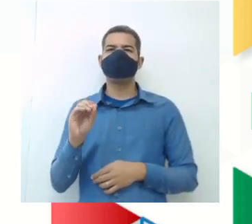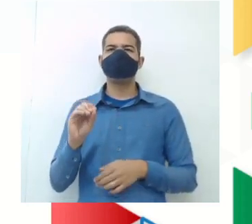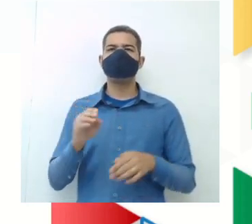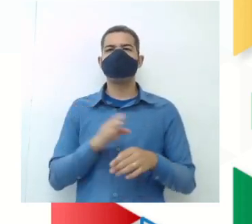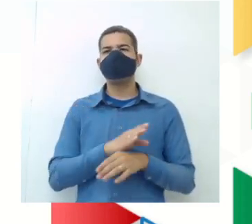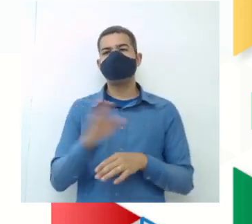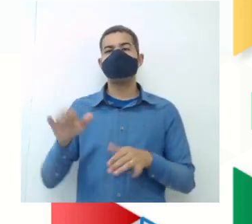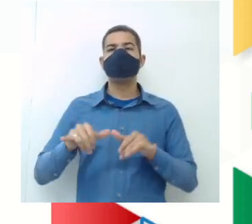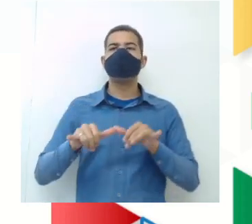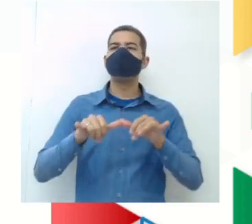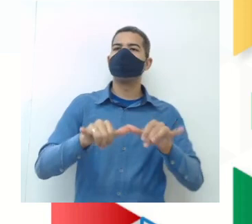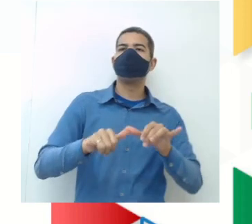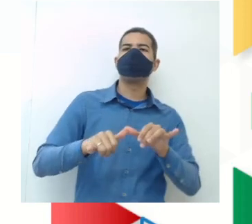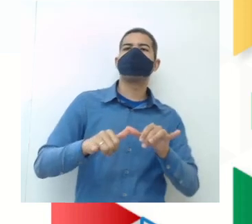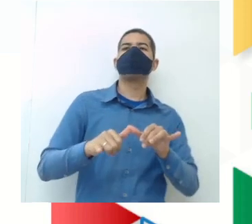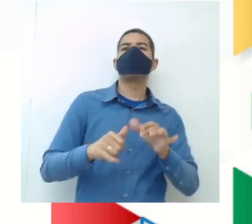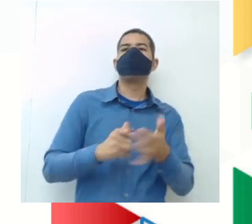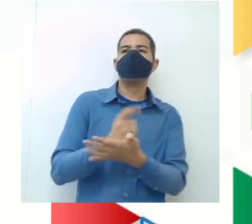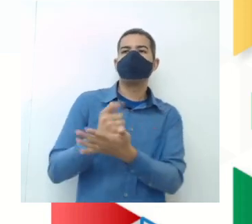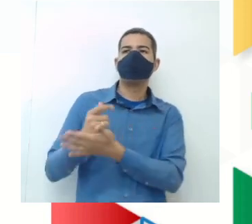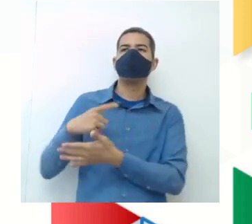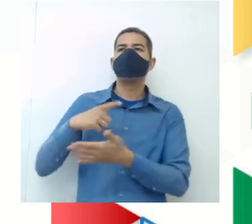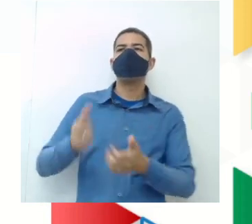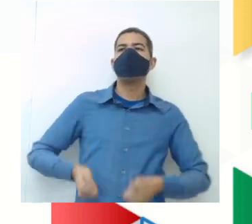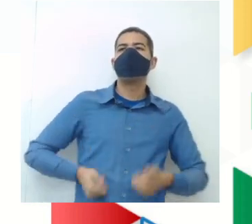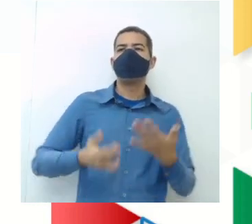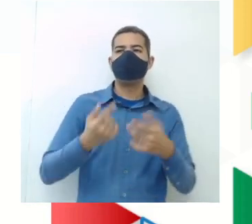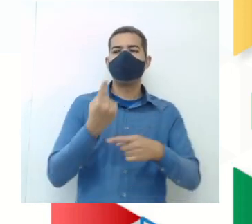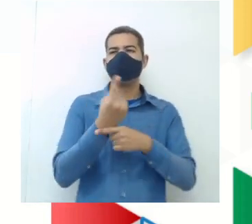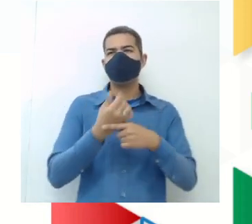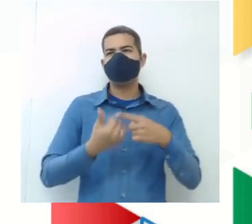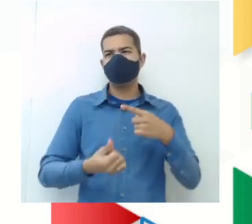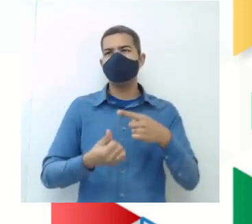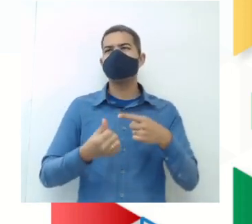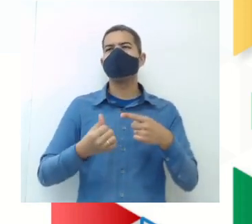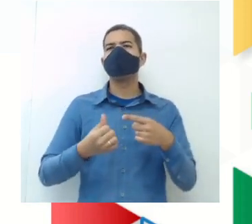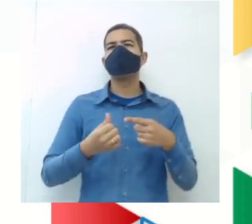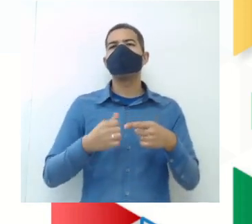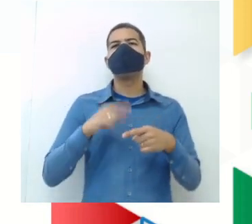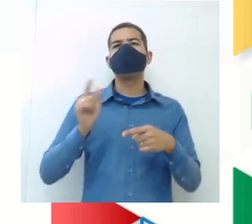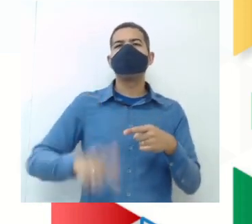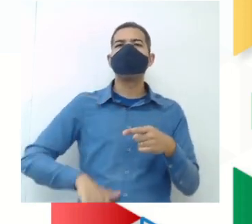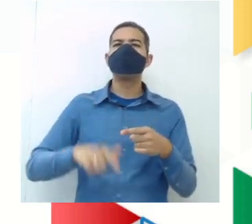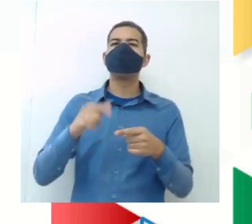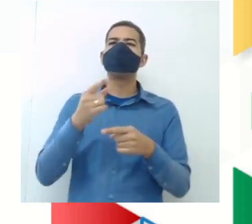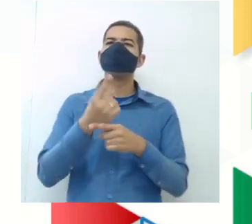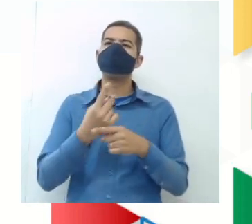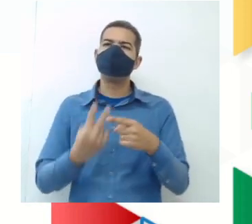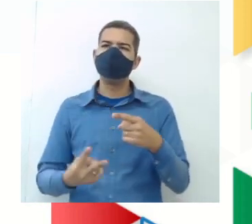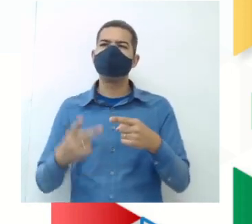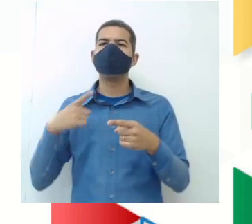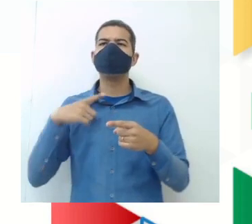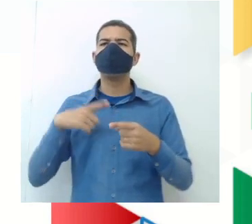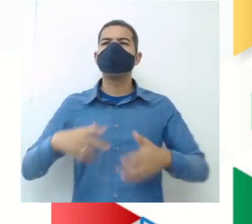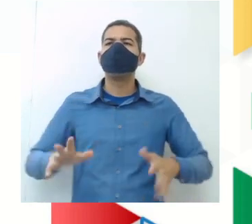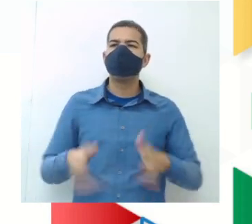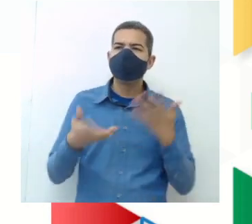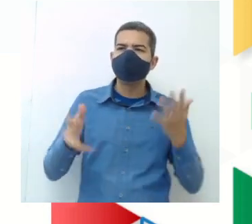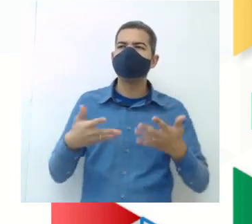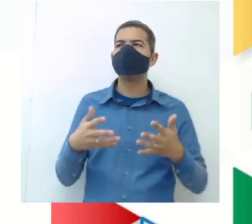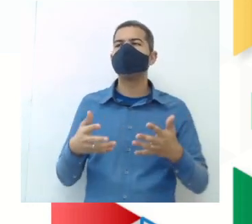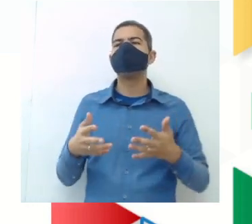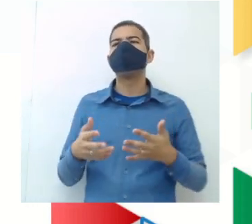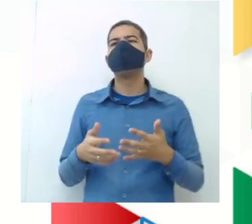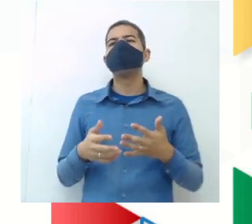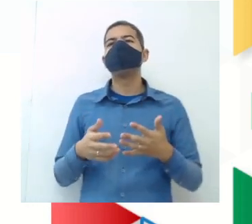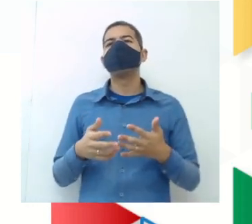certa quantia, gastou 1/6 dessa quantia com frutas e 1/2 com verduras e legumes, tá?